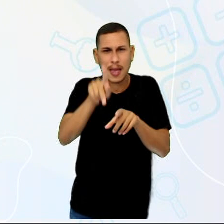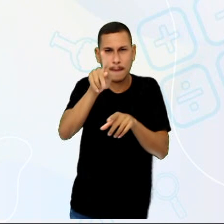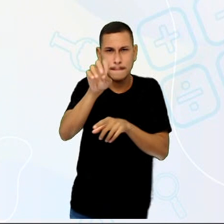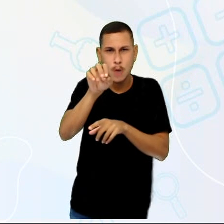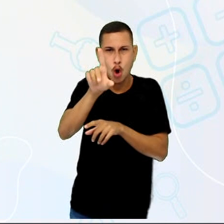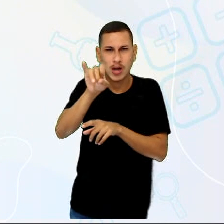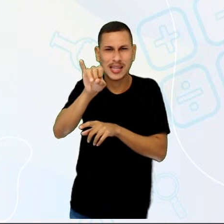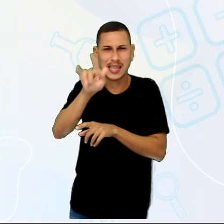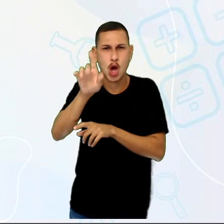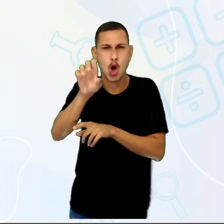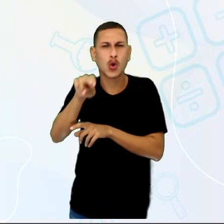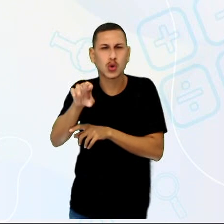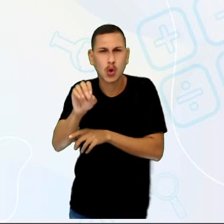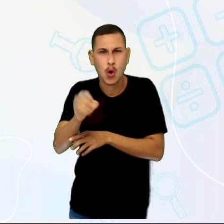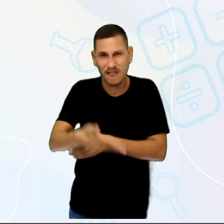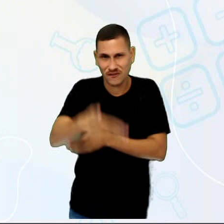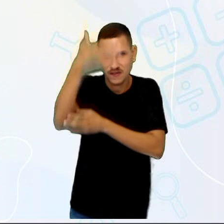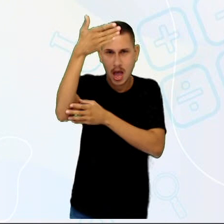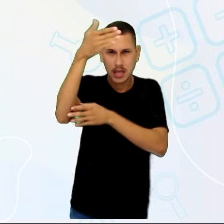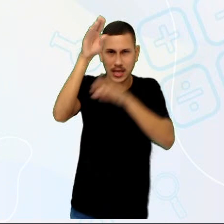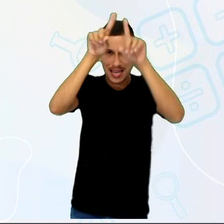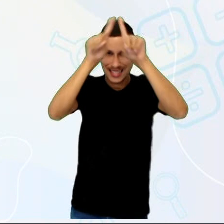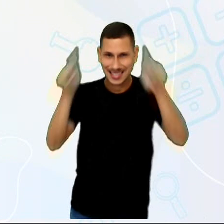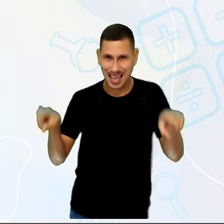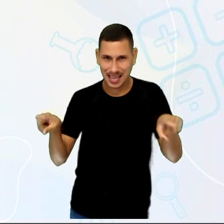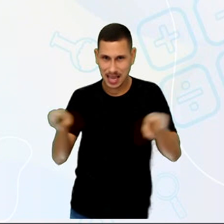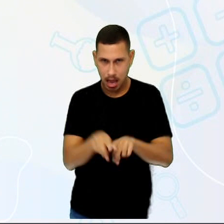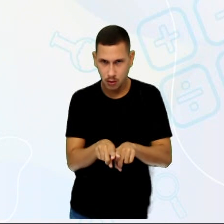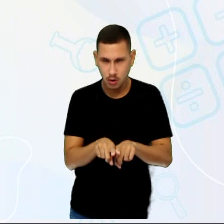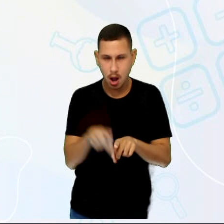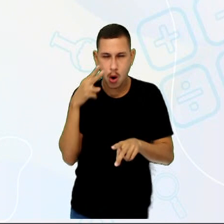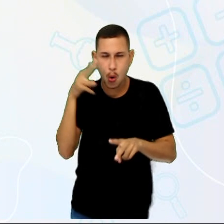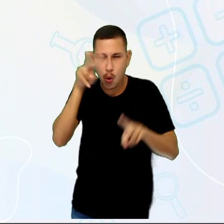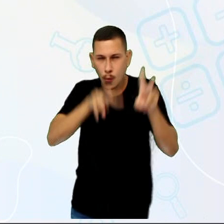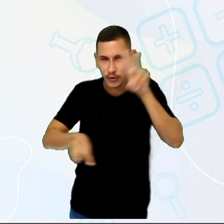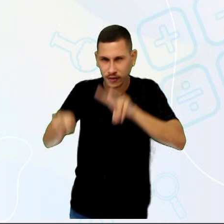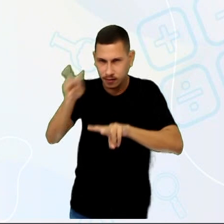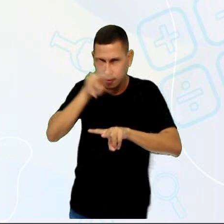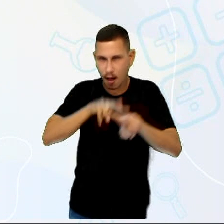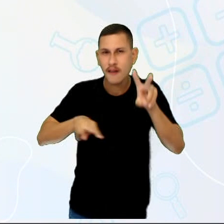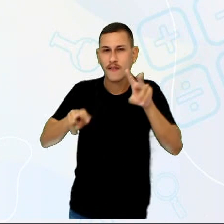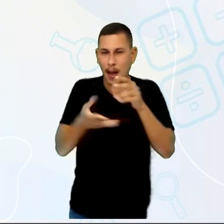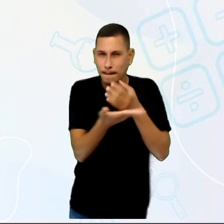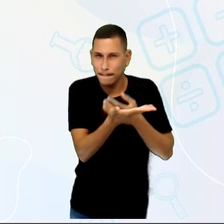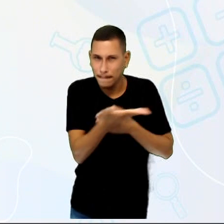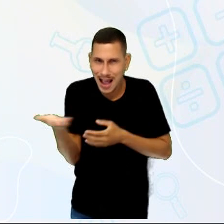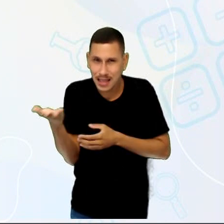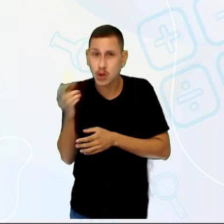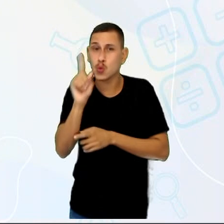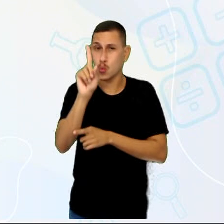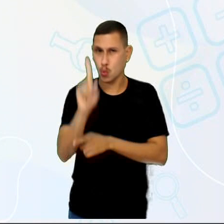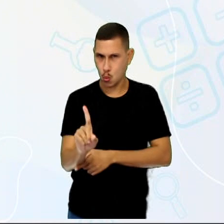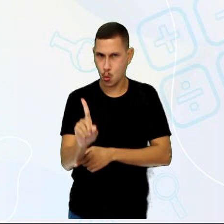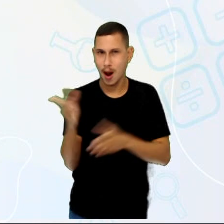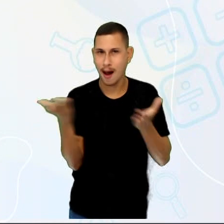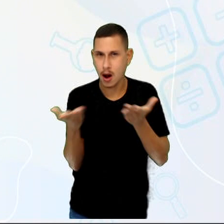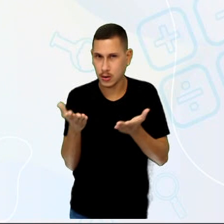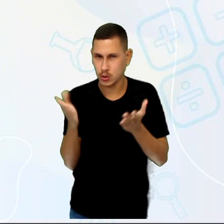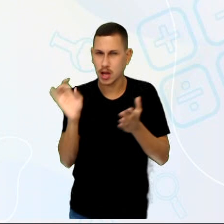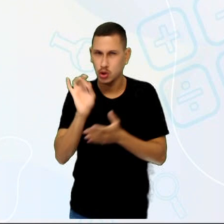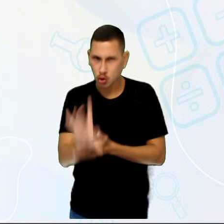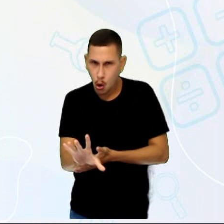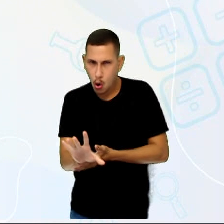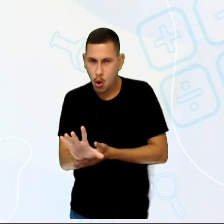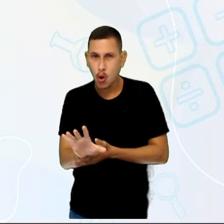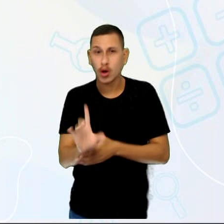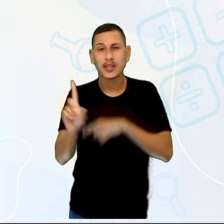laterais da pirâmide são triangulares. Então observa, a gente só vai ter uma base agora, que vai ser o apoio dessa pirâmide, e